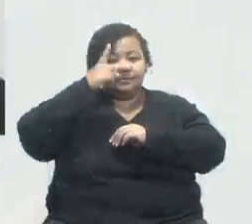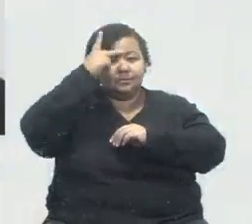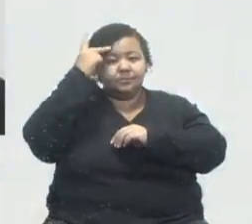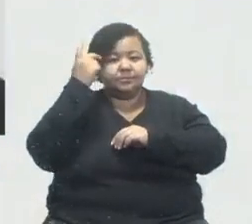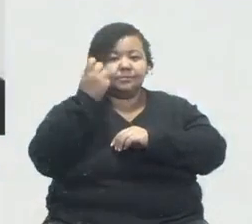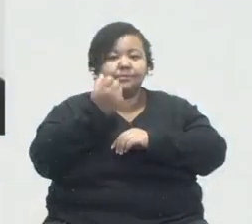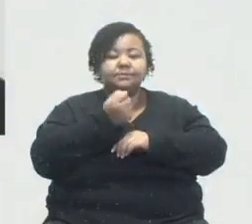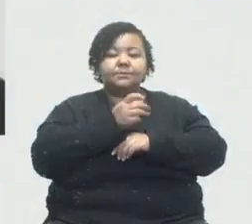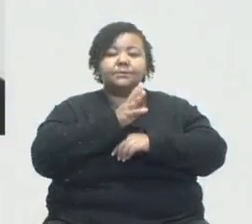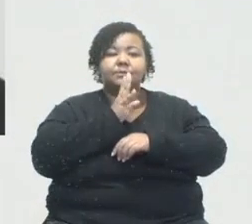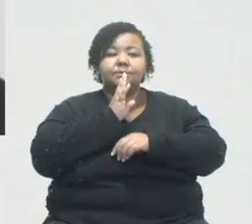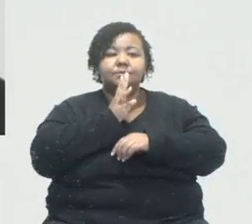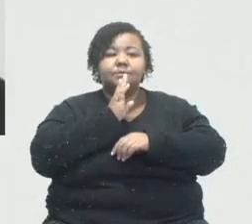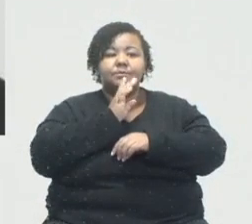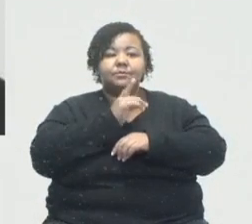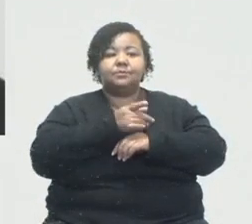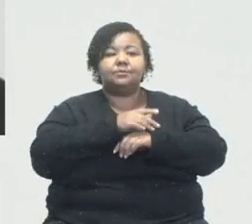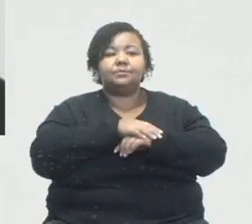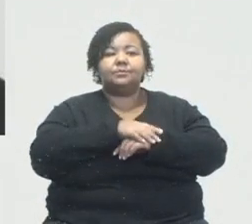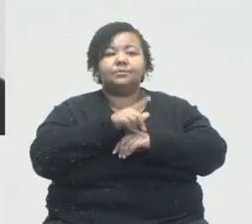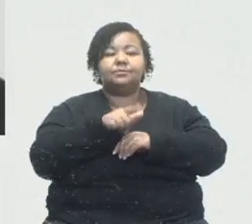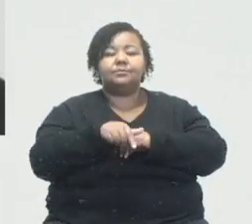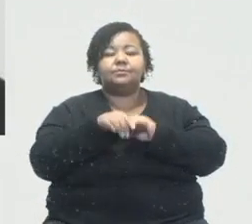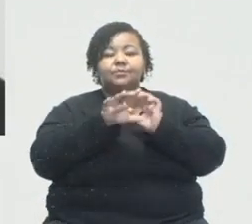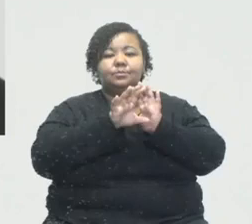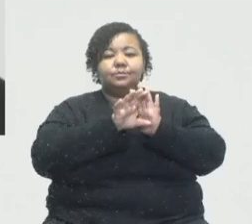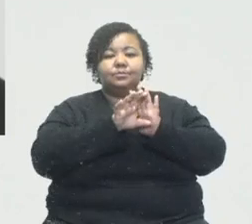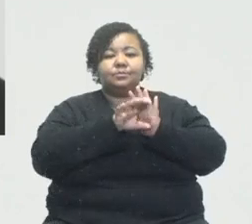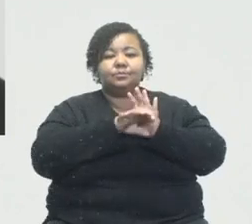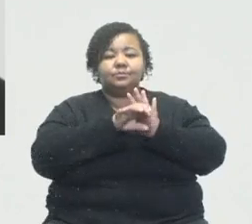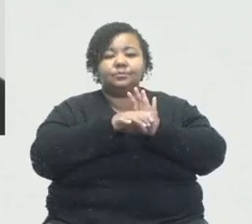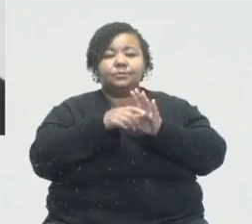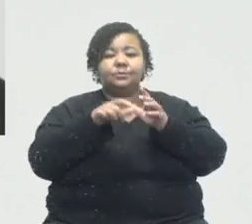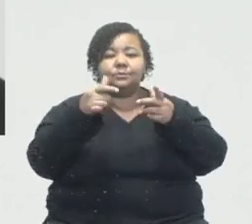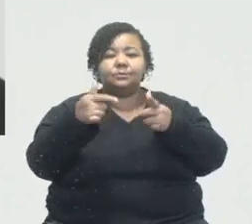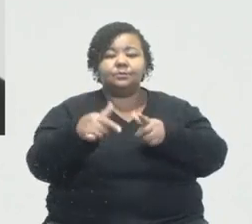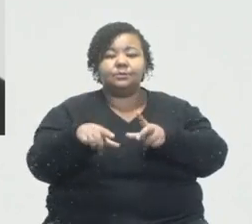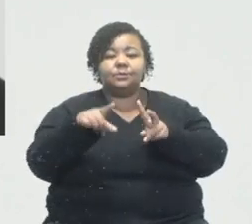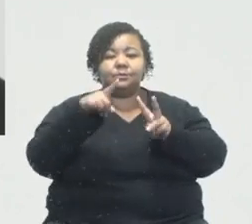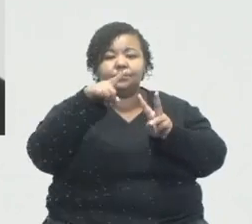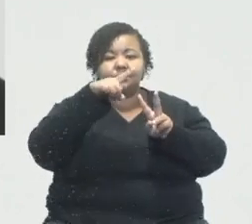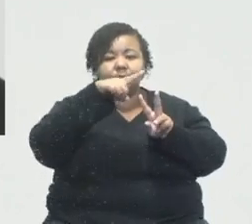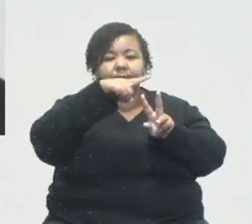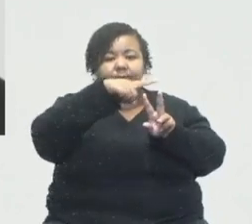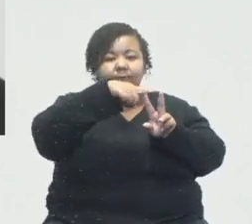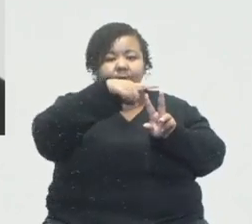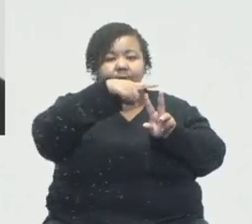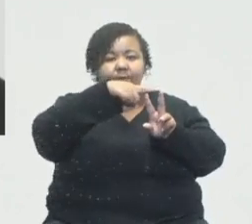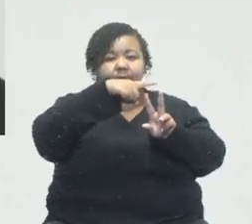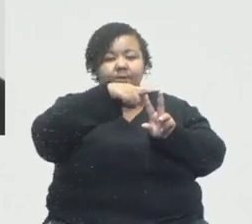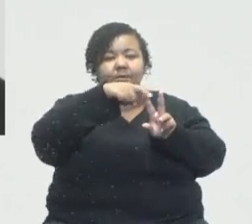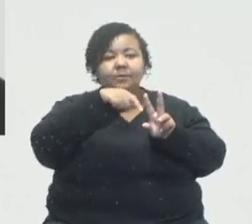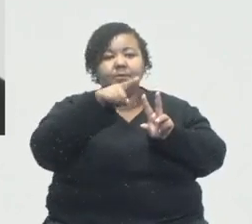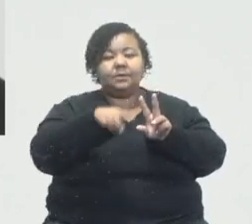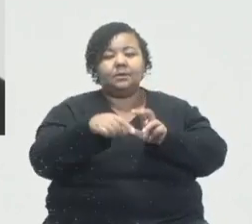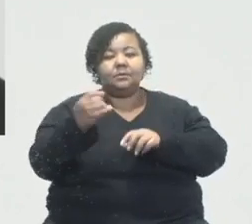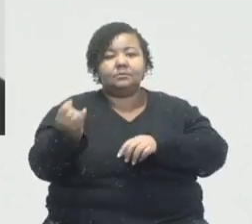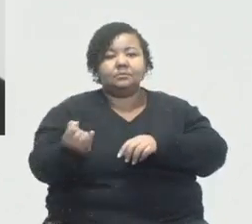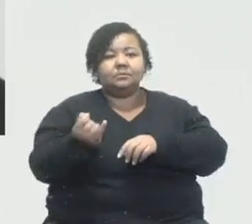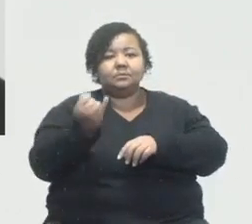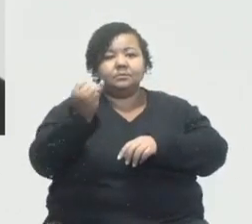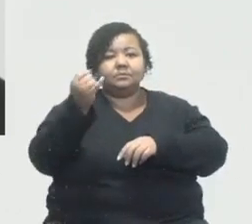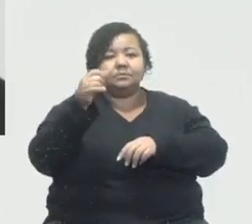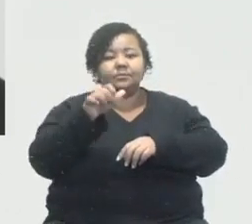conhecê-los. Quando pensamos nesse conceito de espaços vetoriais, como está escrito aqui, ele é um dos conceitos essenciais